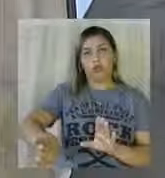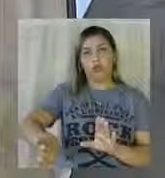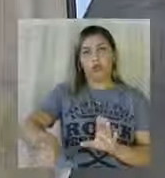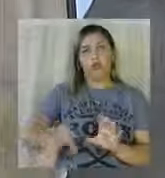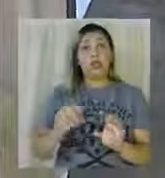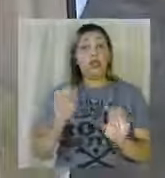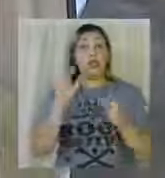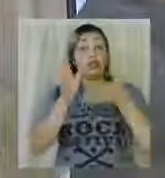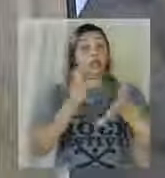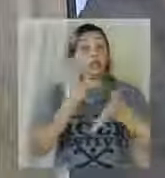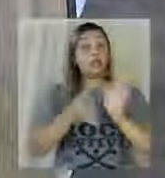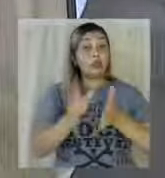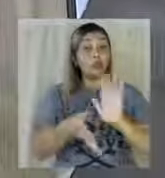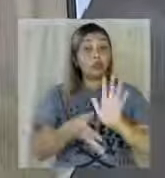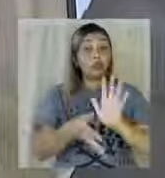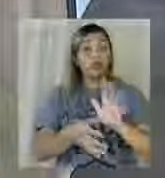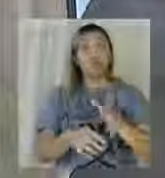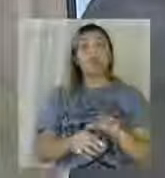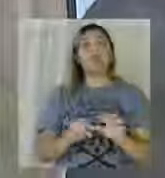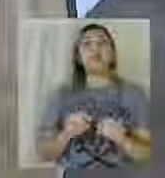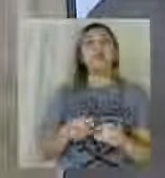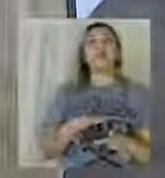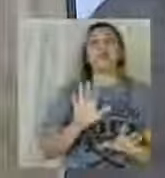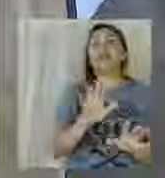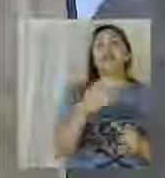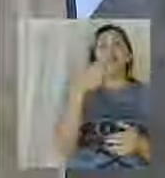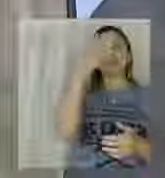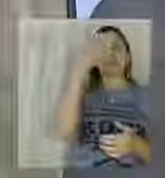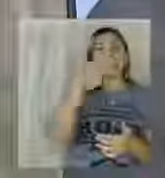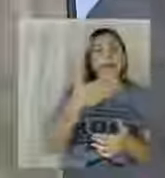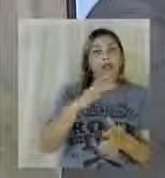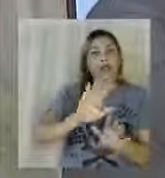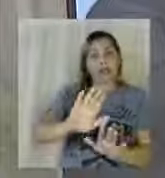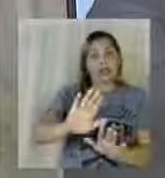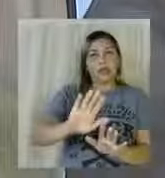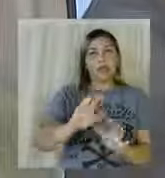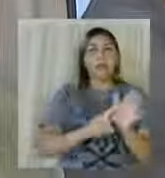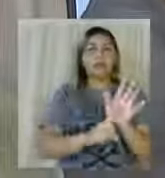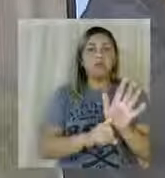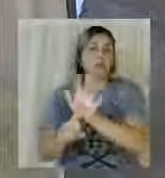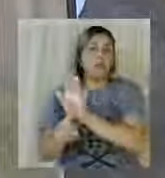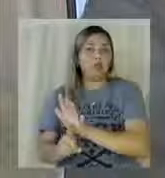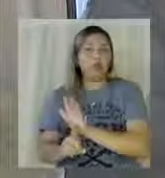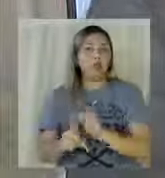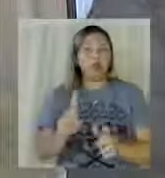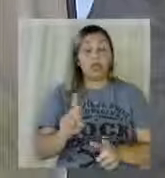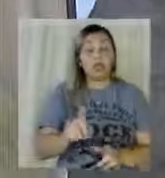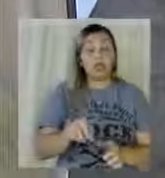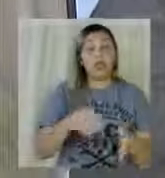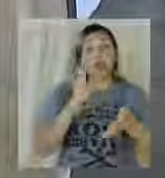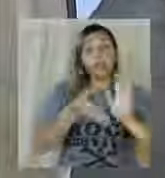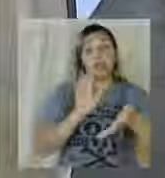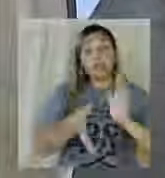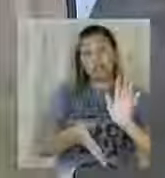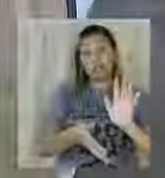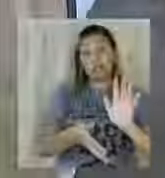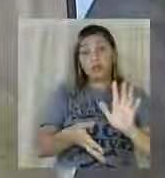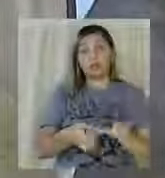mídia, Libras não é para estar em mídia, Libras é para estar no cotidiano das pessoas que dela precisam. Libras não é para